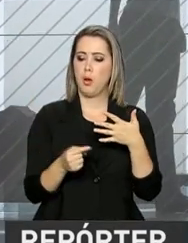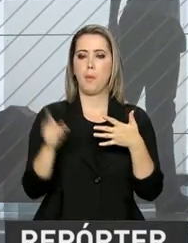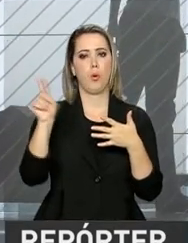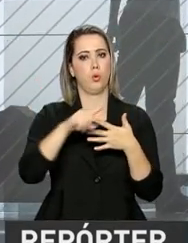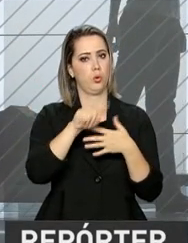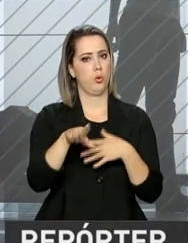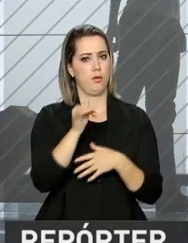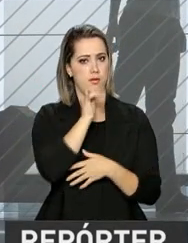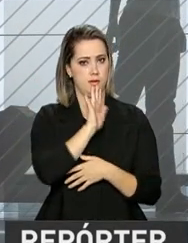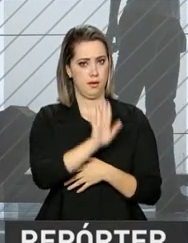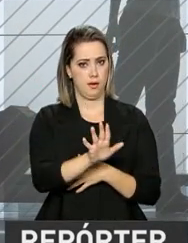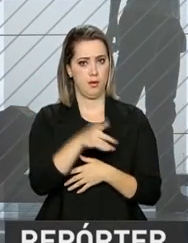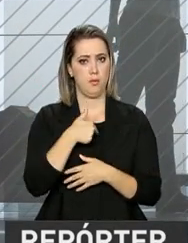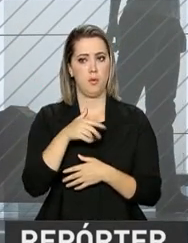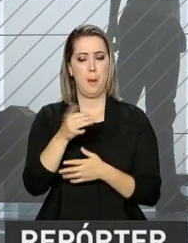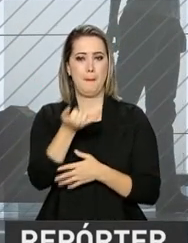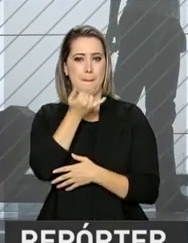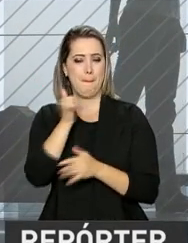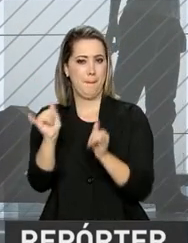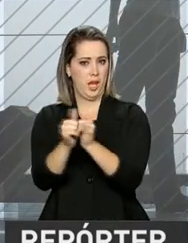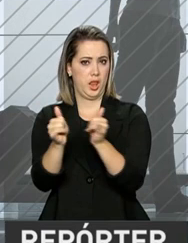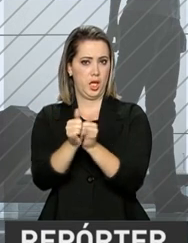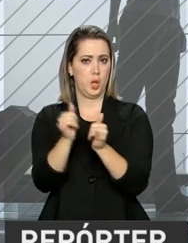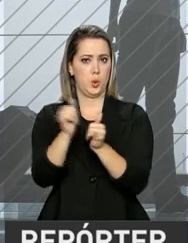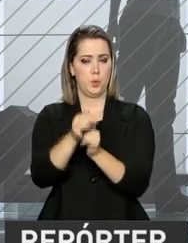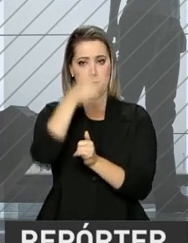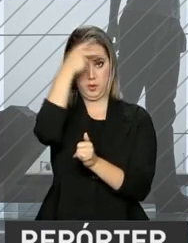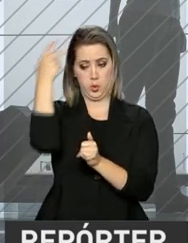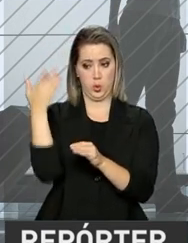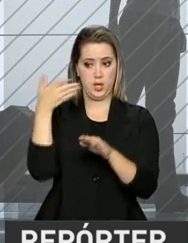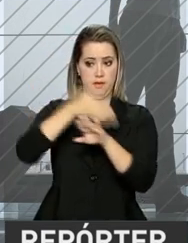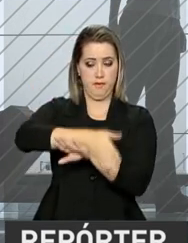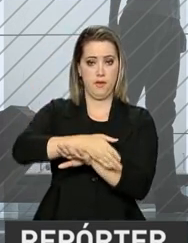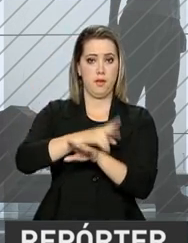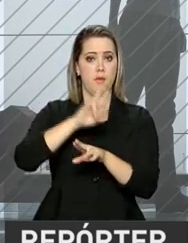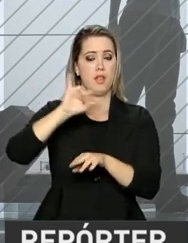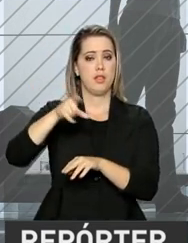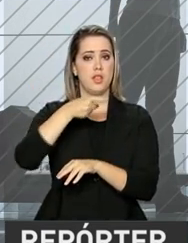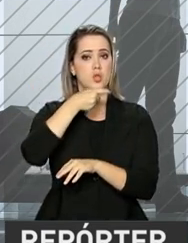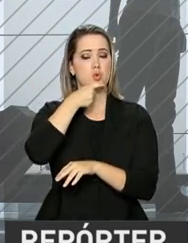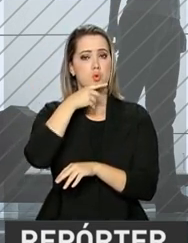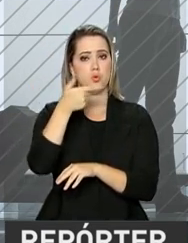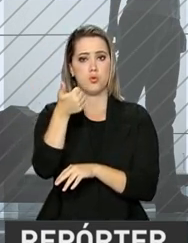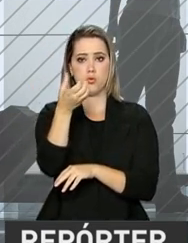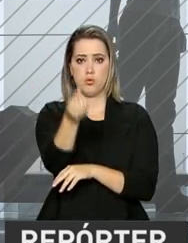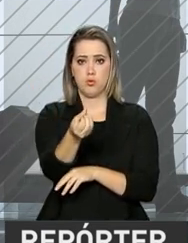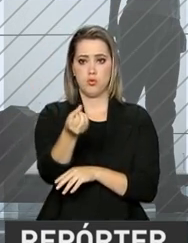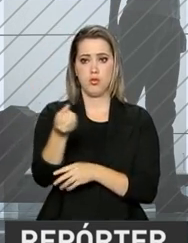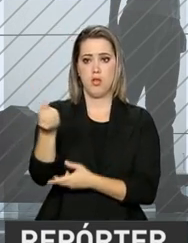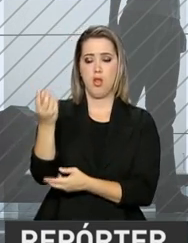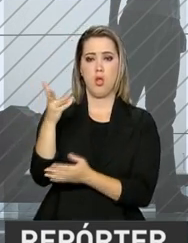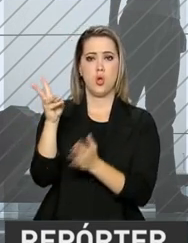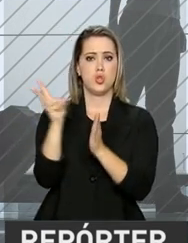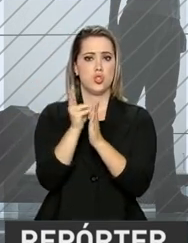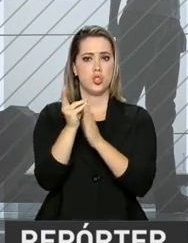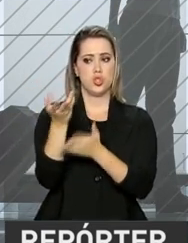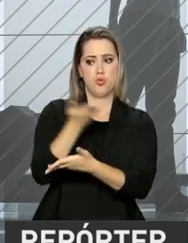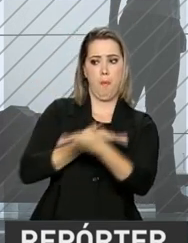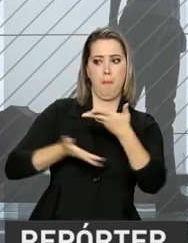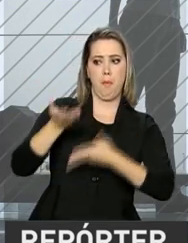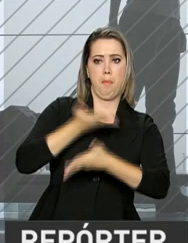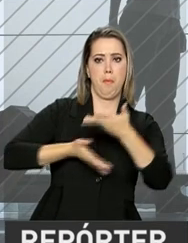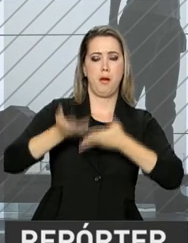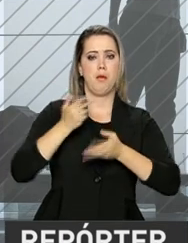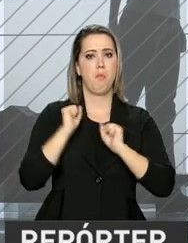como a previsão de anistia para quem entrou no Brasil até julho de 2016 a livre circulação de povos indígenas e populações